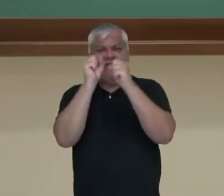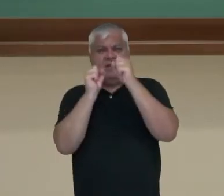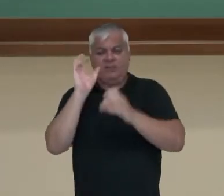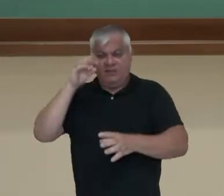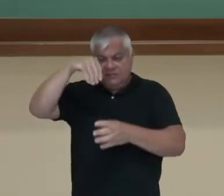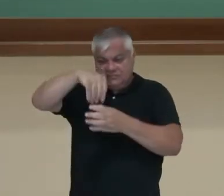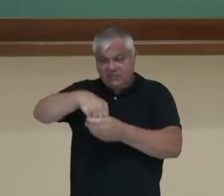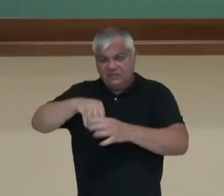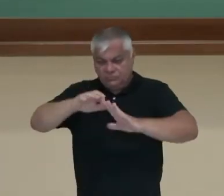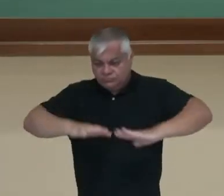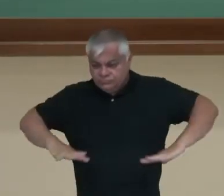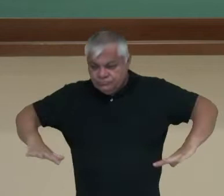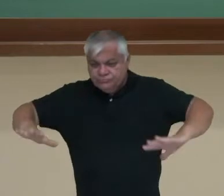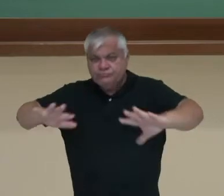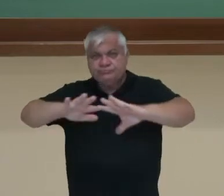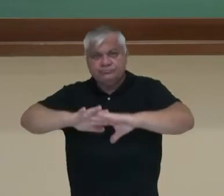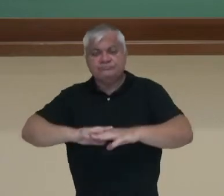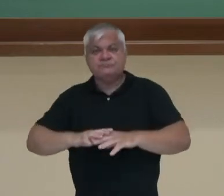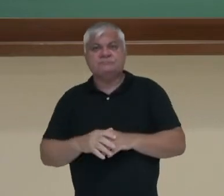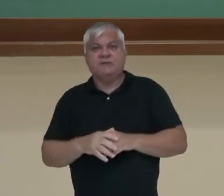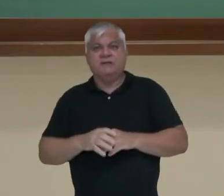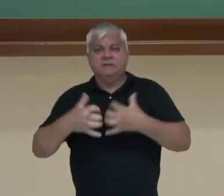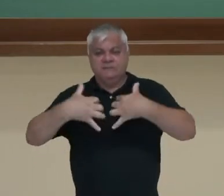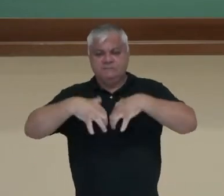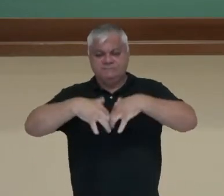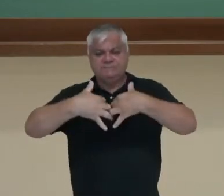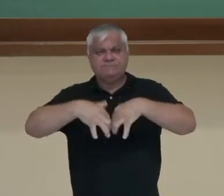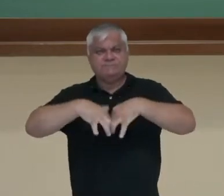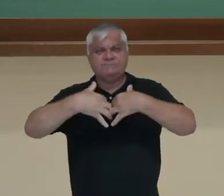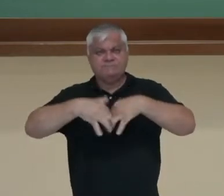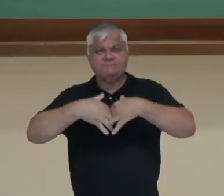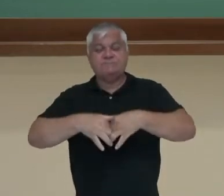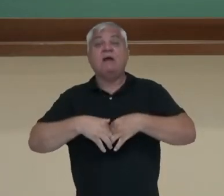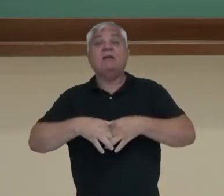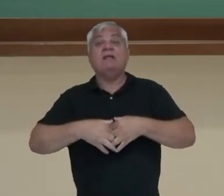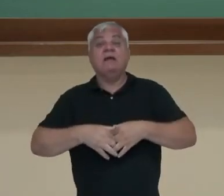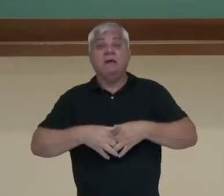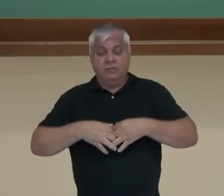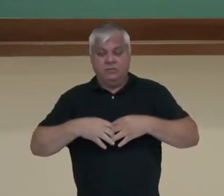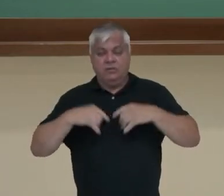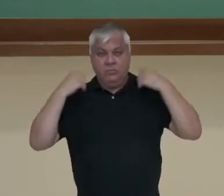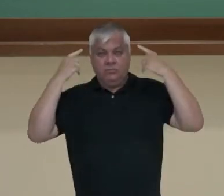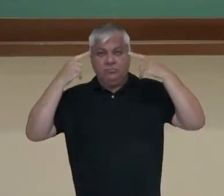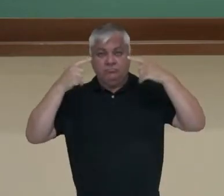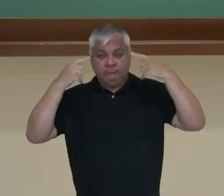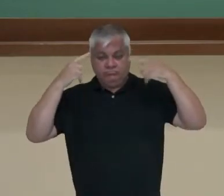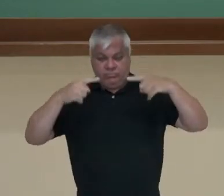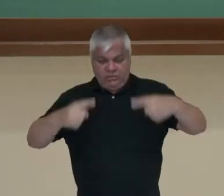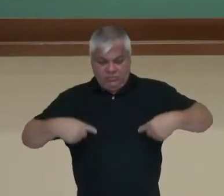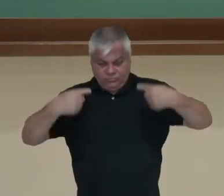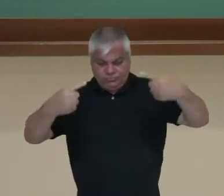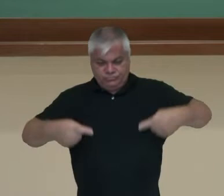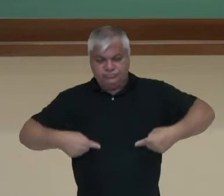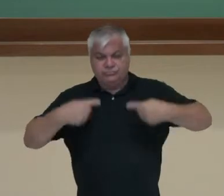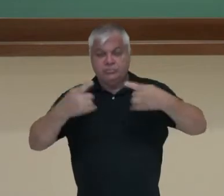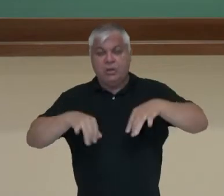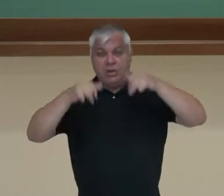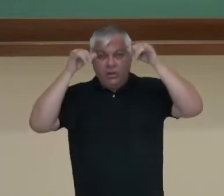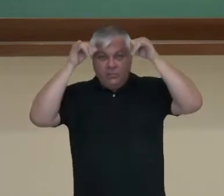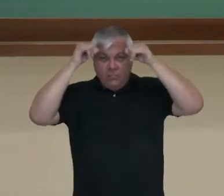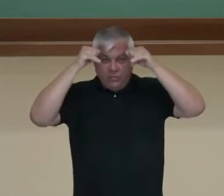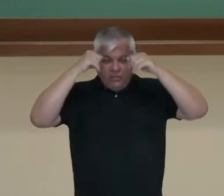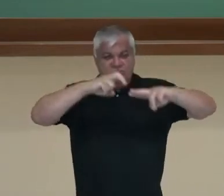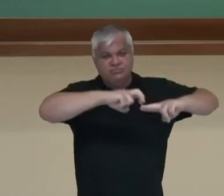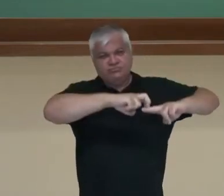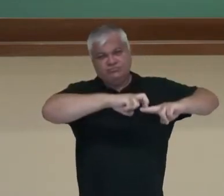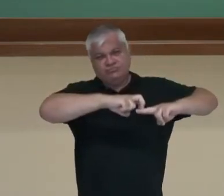espaço ali da produção ali da engrenagem, e ela é puxada por bois, ou por escravizados, certo? Ou por boi ali, o carinha